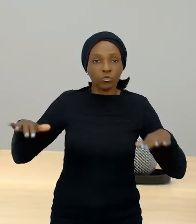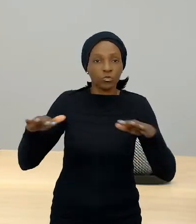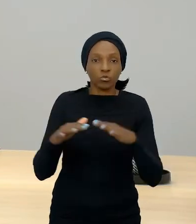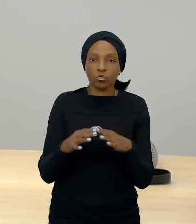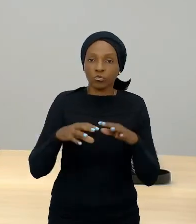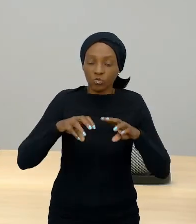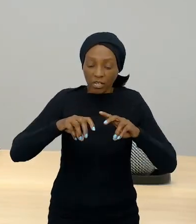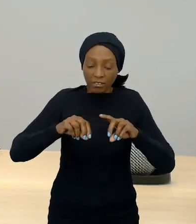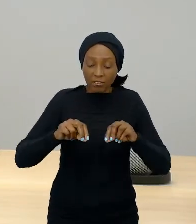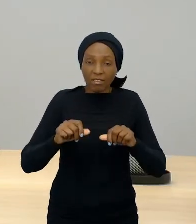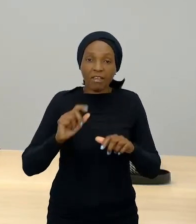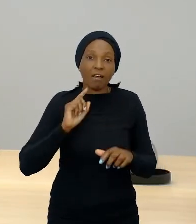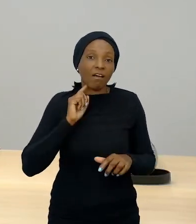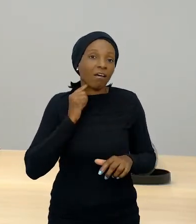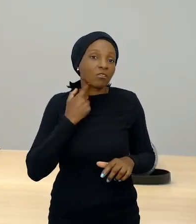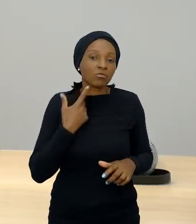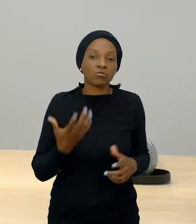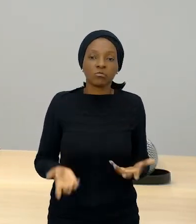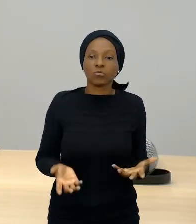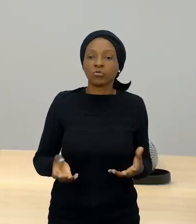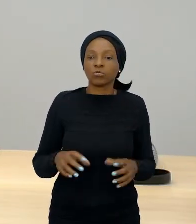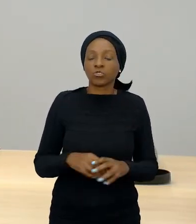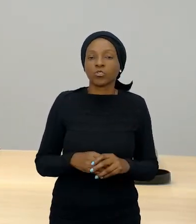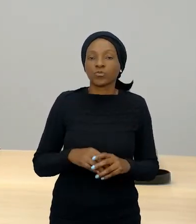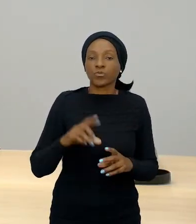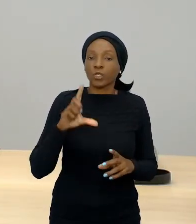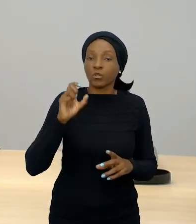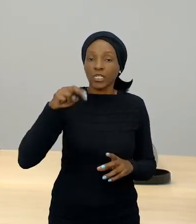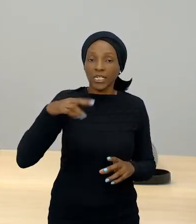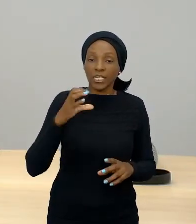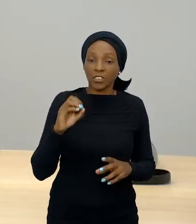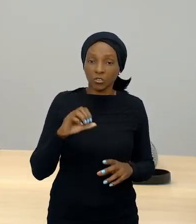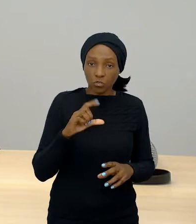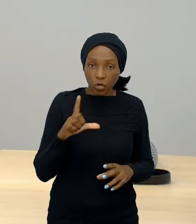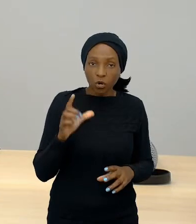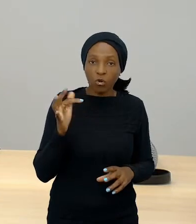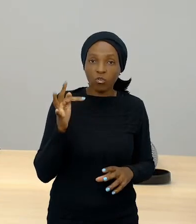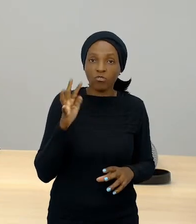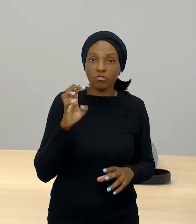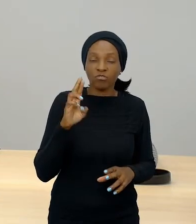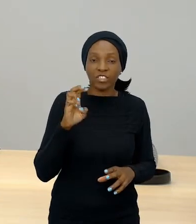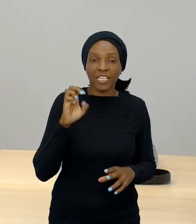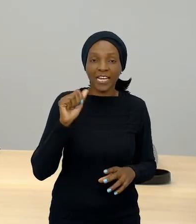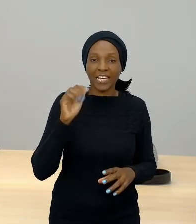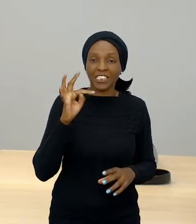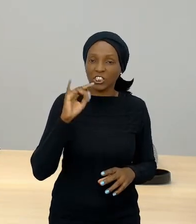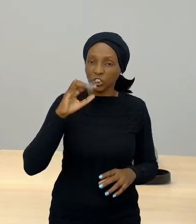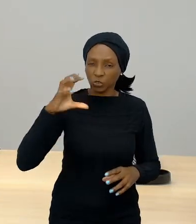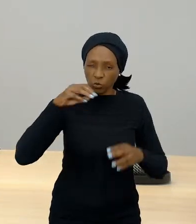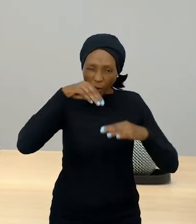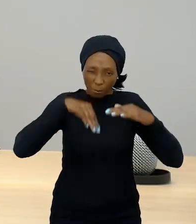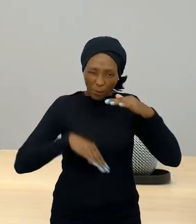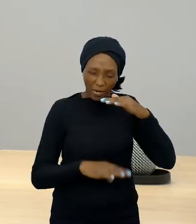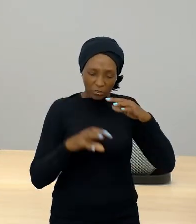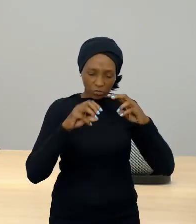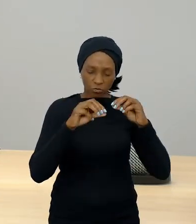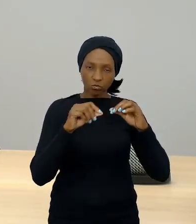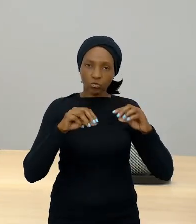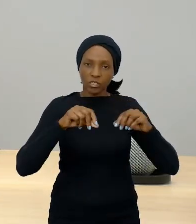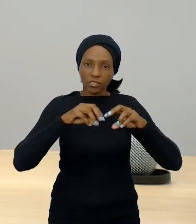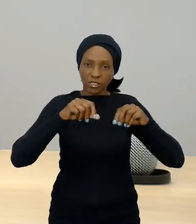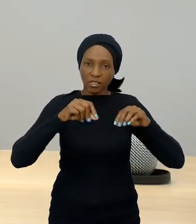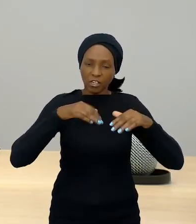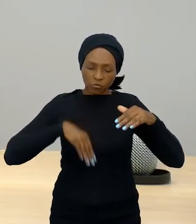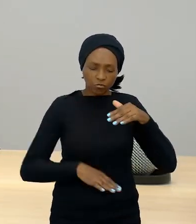de solo, contaminação de lençol freático. É aquele mesmo princípio que eu comentei sobre os medicamentos,